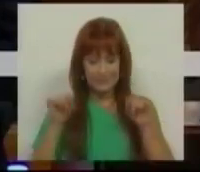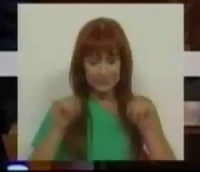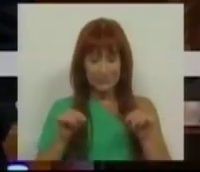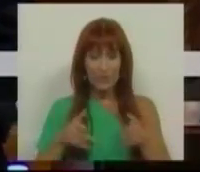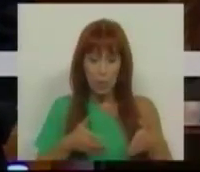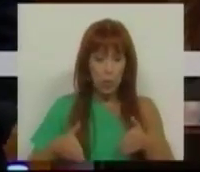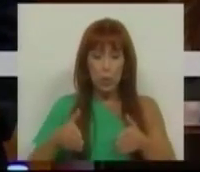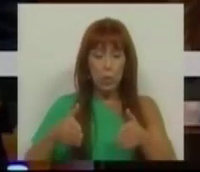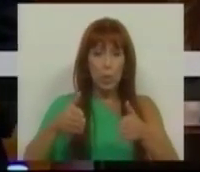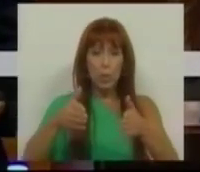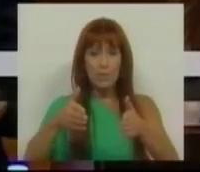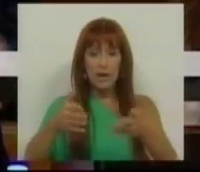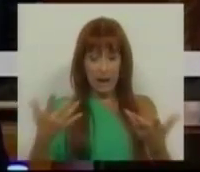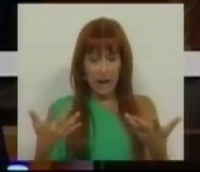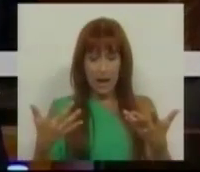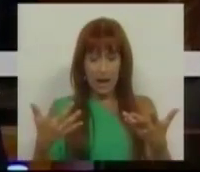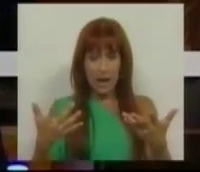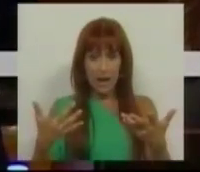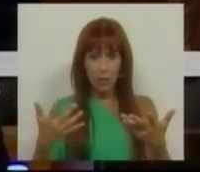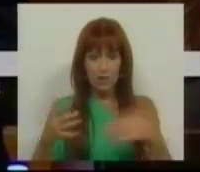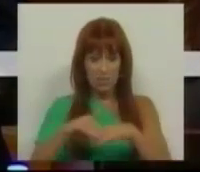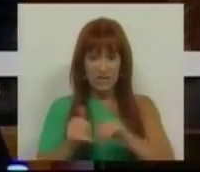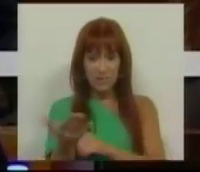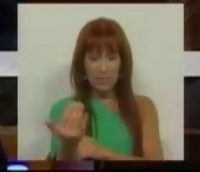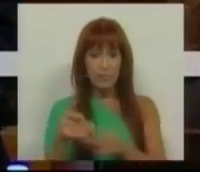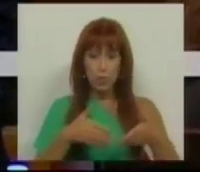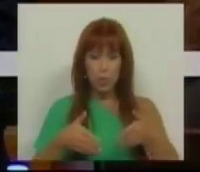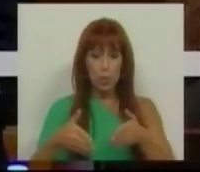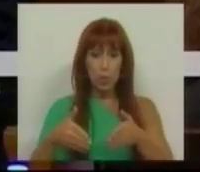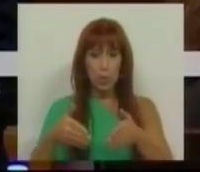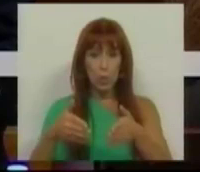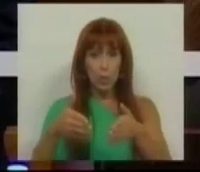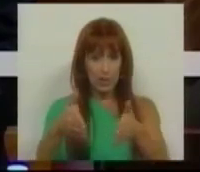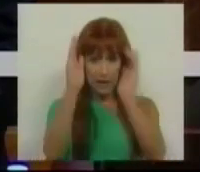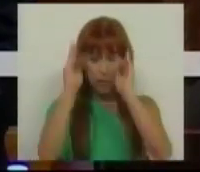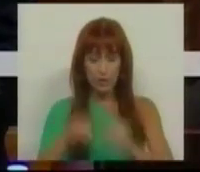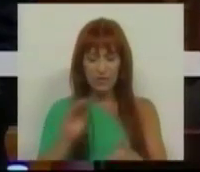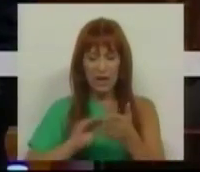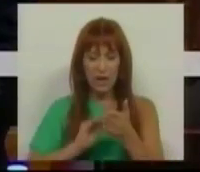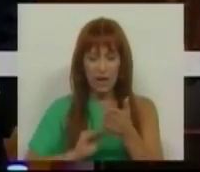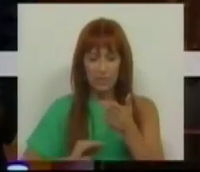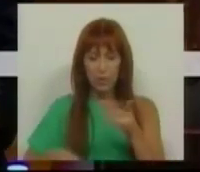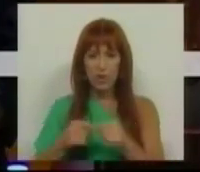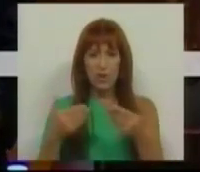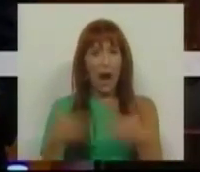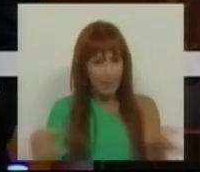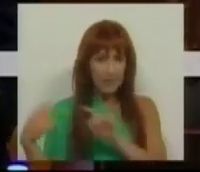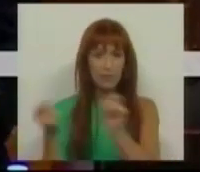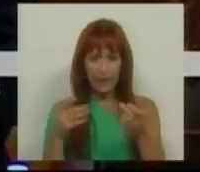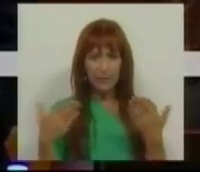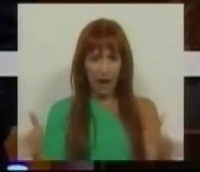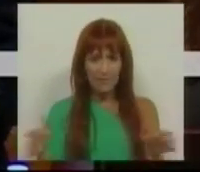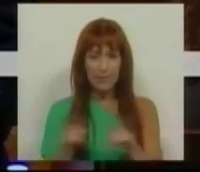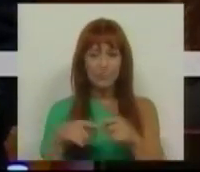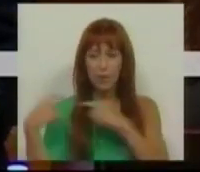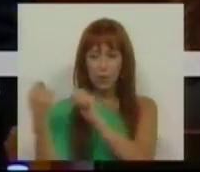este caminho que está para ser feito. É um caminho. Esta petição abre o debate.